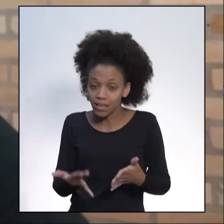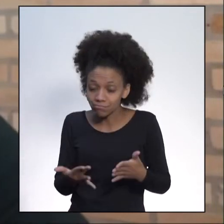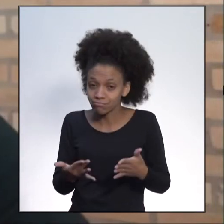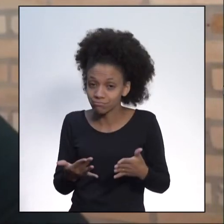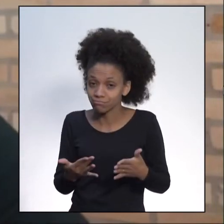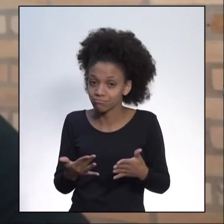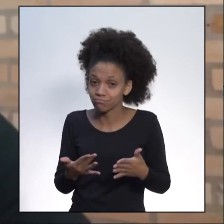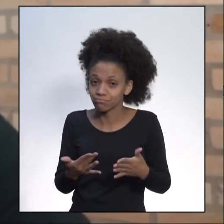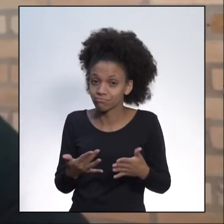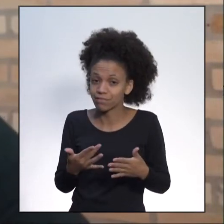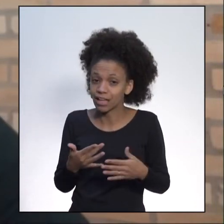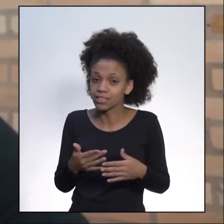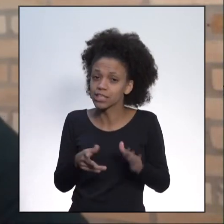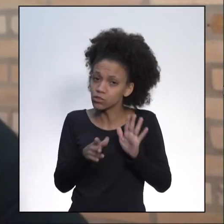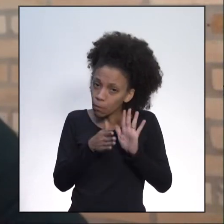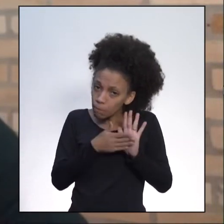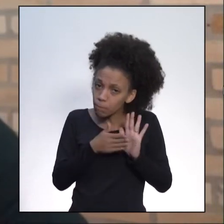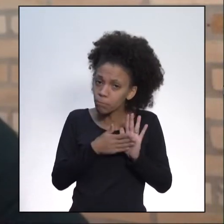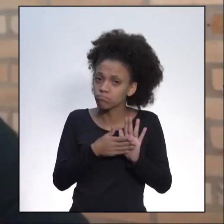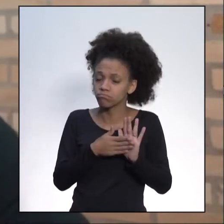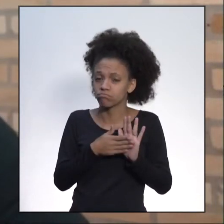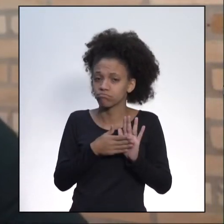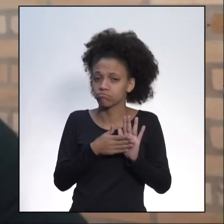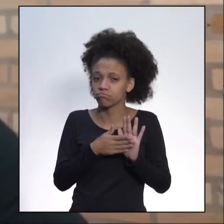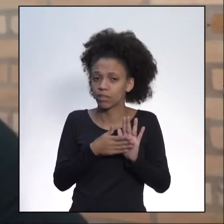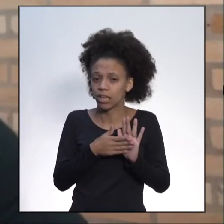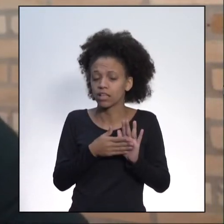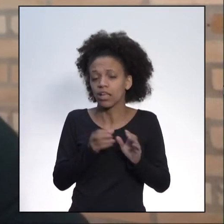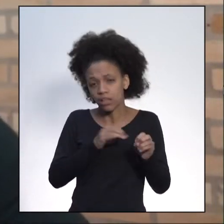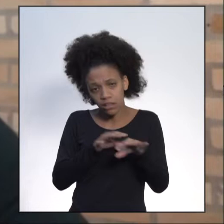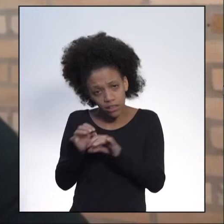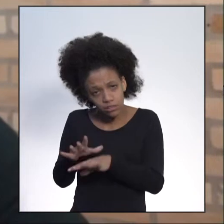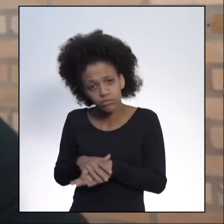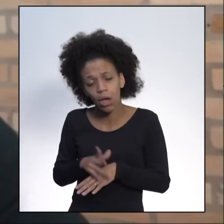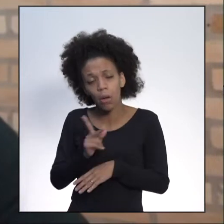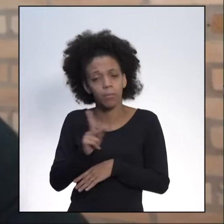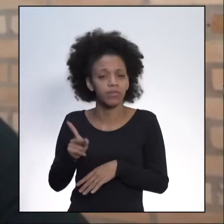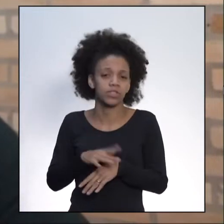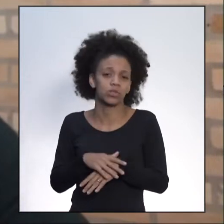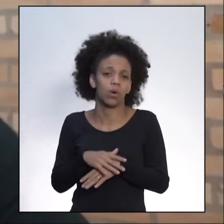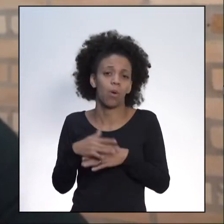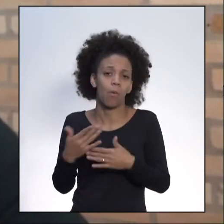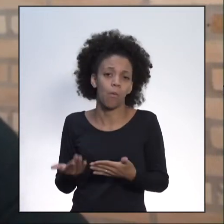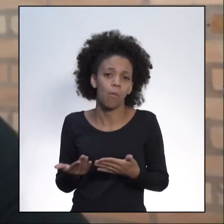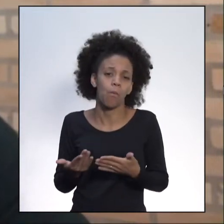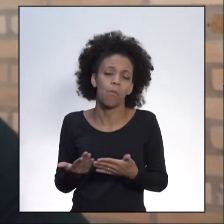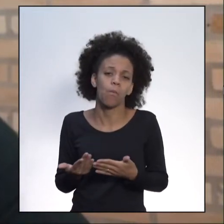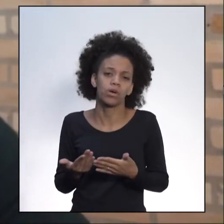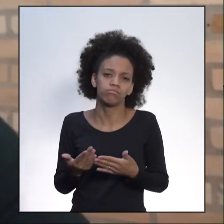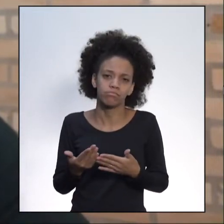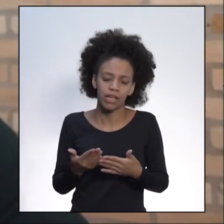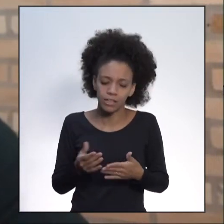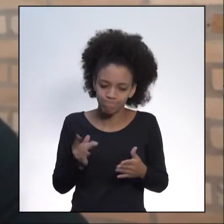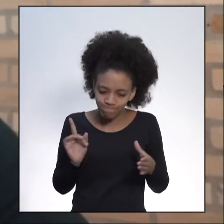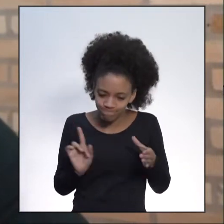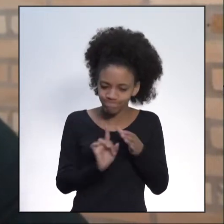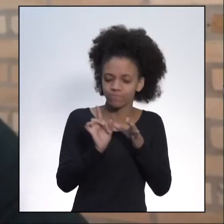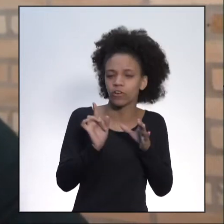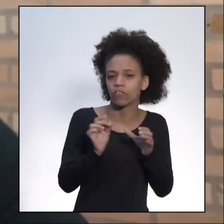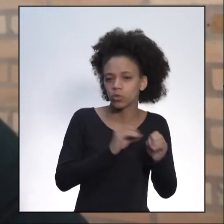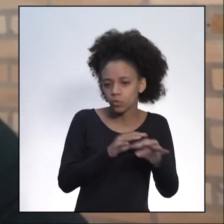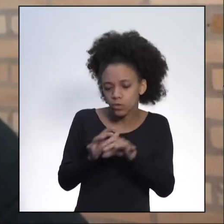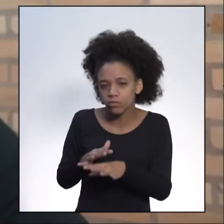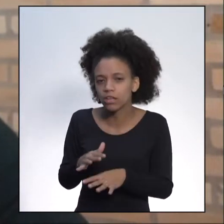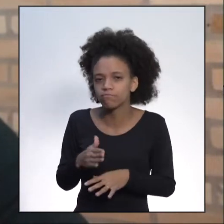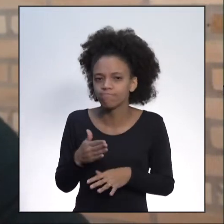função desse propósito que a gente tem, que é a educação, né? O professor, quando ele é envolvido com a educação, ele quer o melhor para as crianças, ele quer